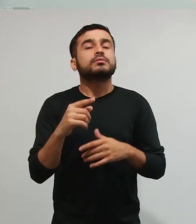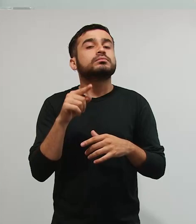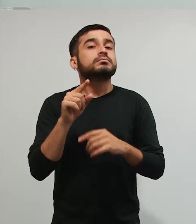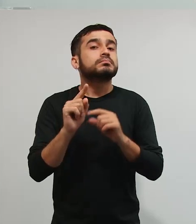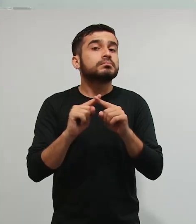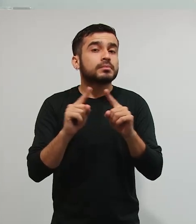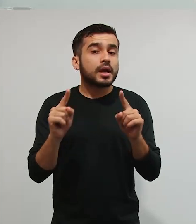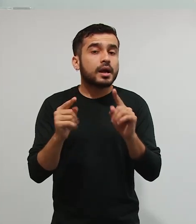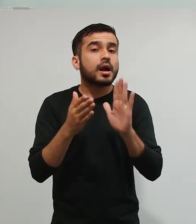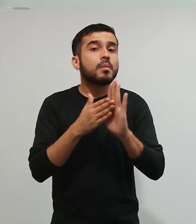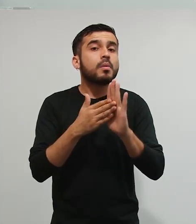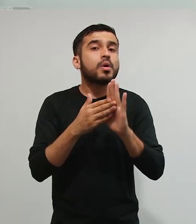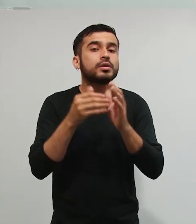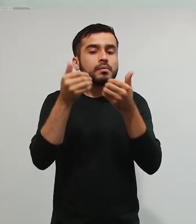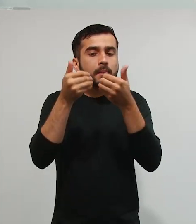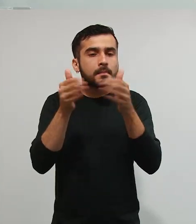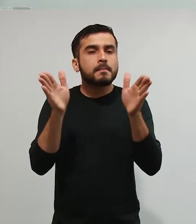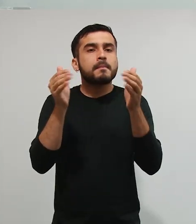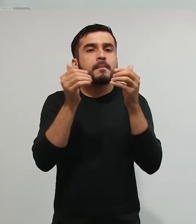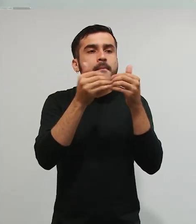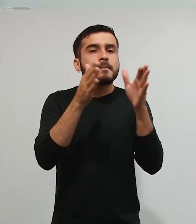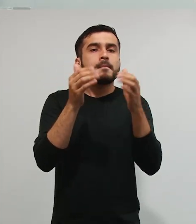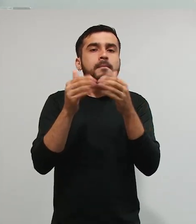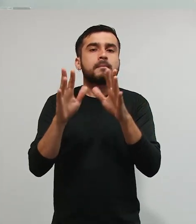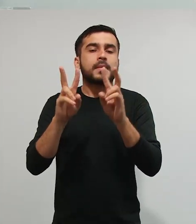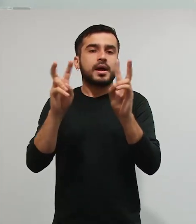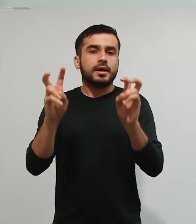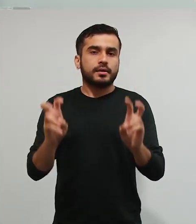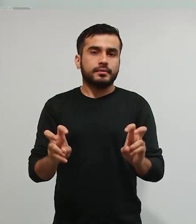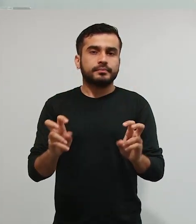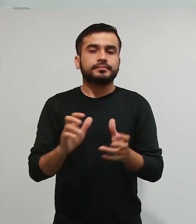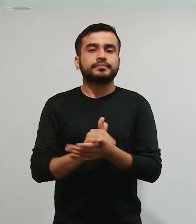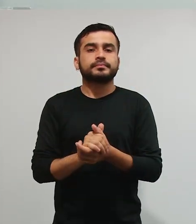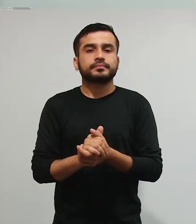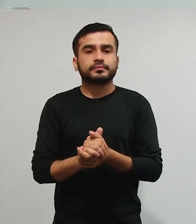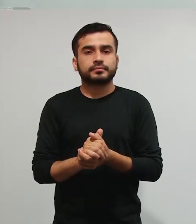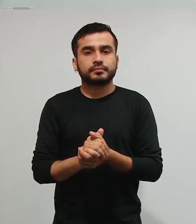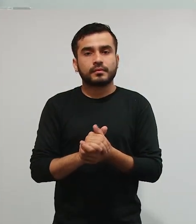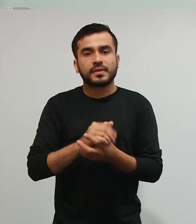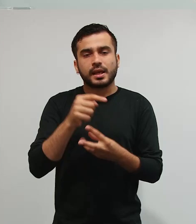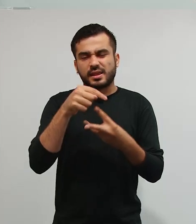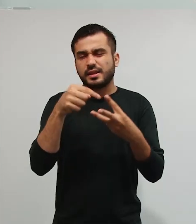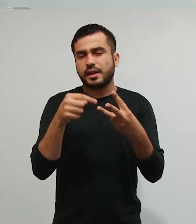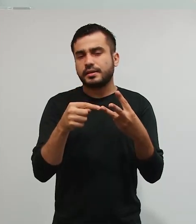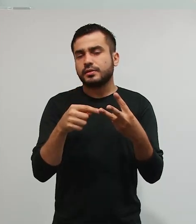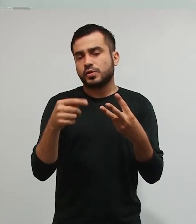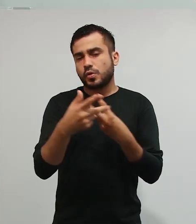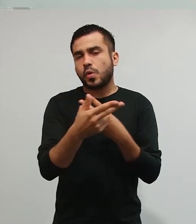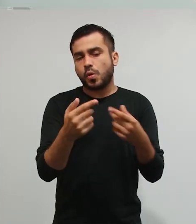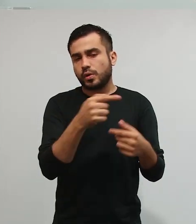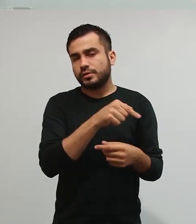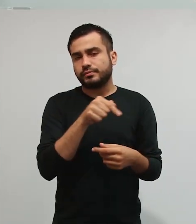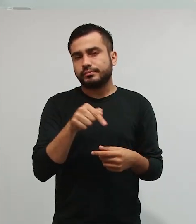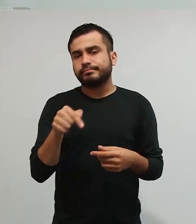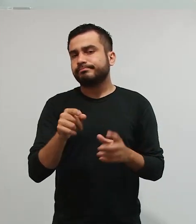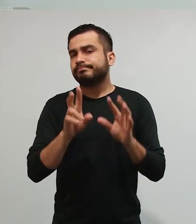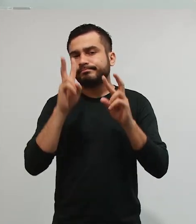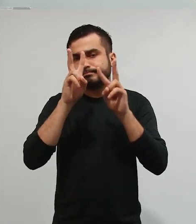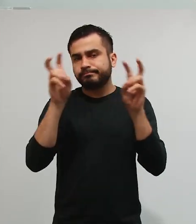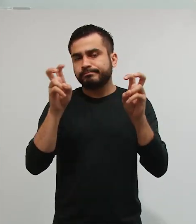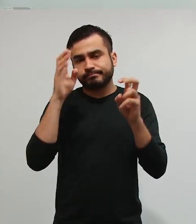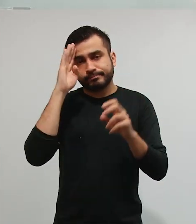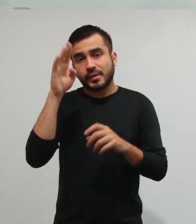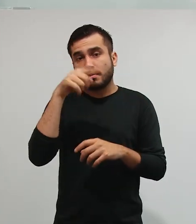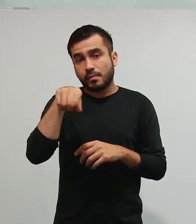percurso feito até aqui, para que ela seja ampliada. Então, esses são mais uma tríade. Esses são os 3 pontos que devem ser